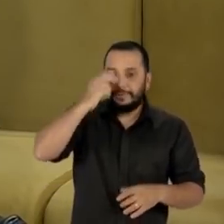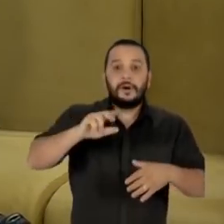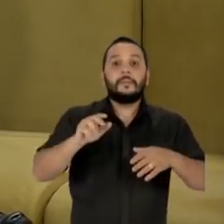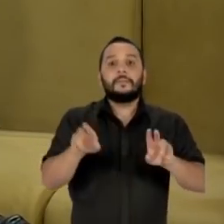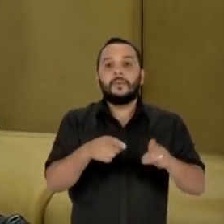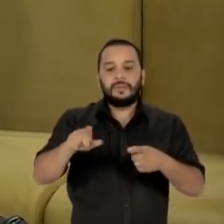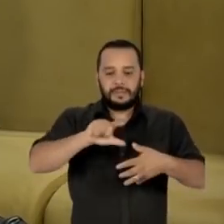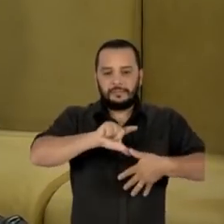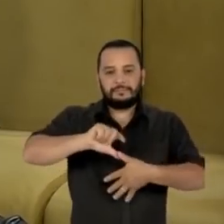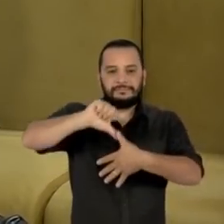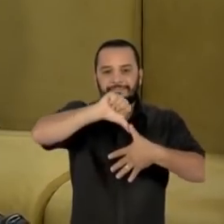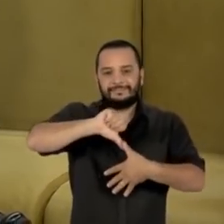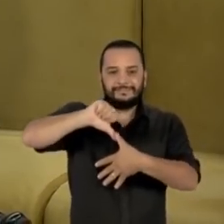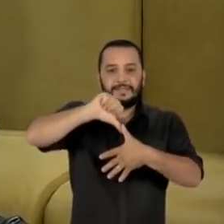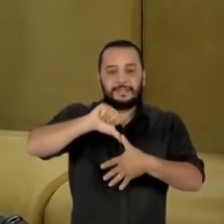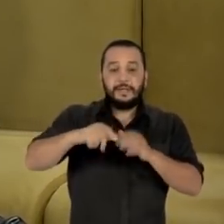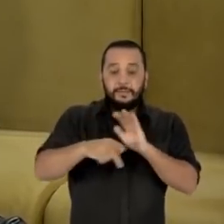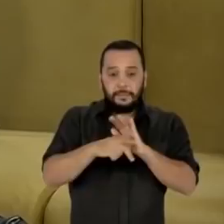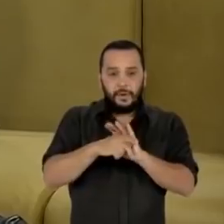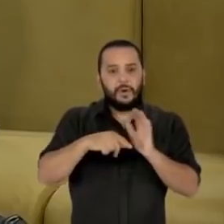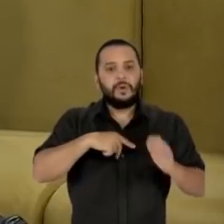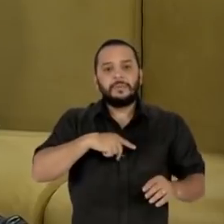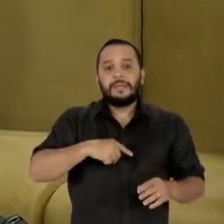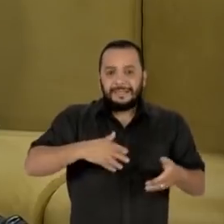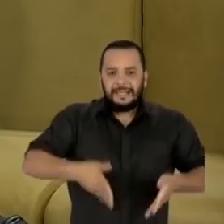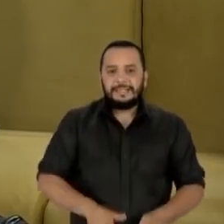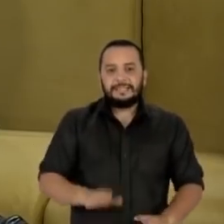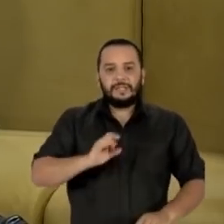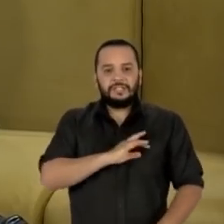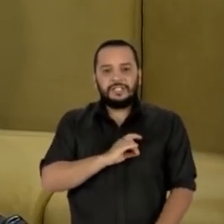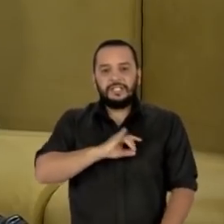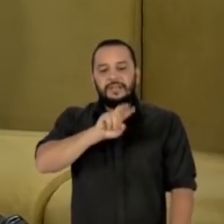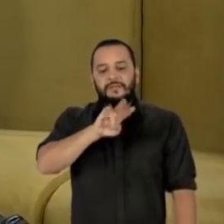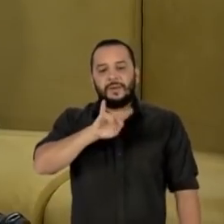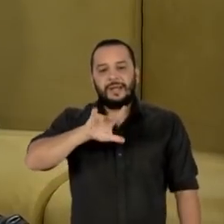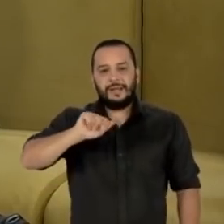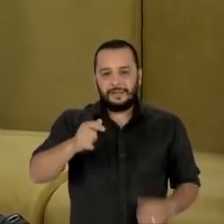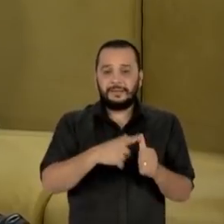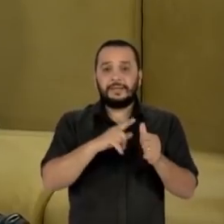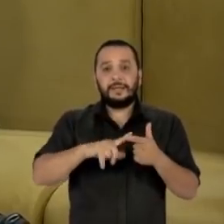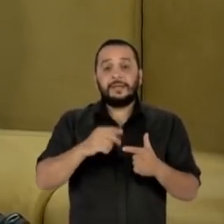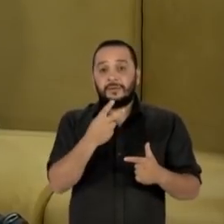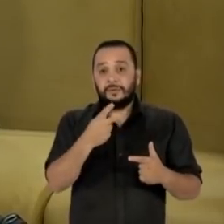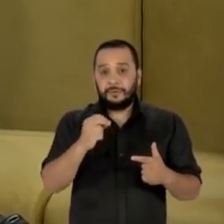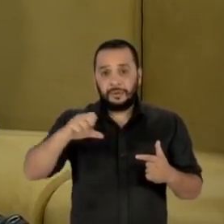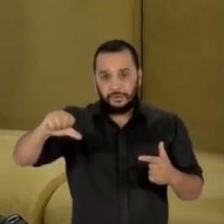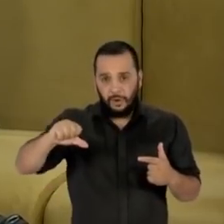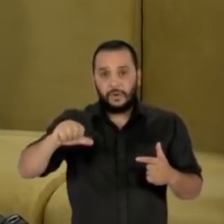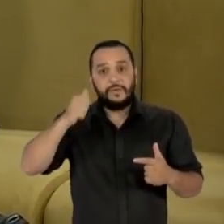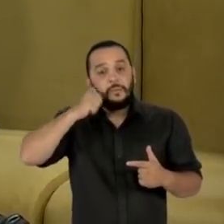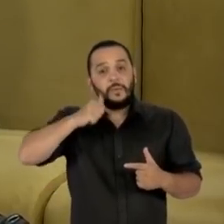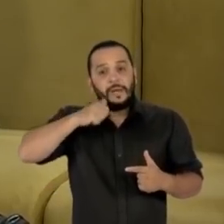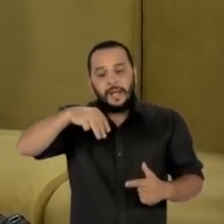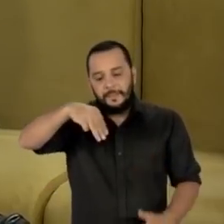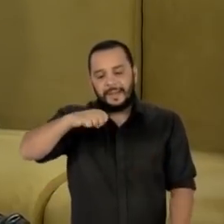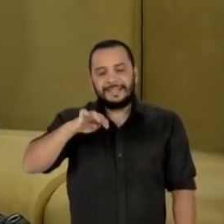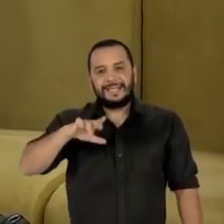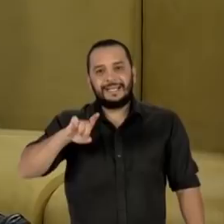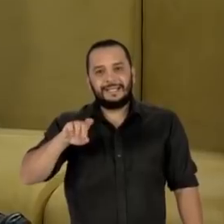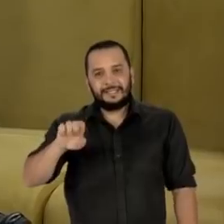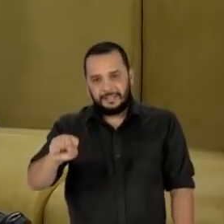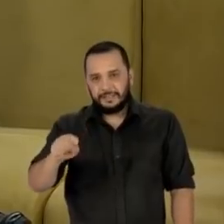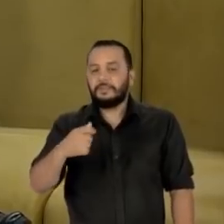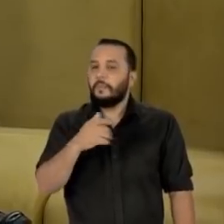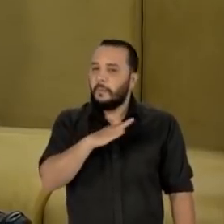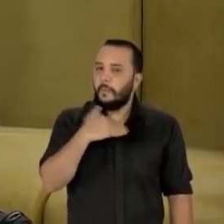1917 nasceu no chile violeta parra e em 2009 morria na argentina mercedes sosa as